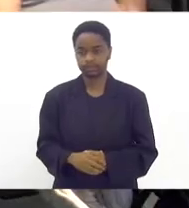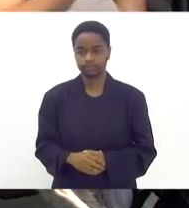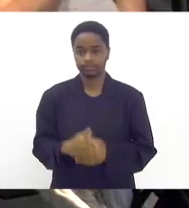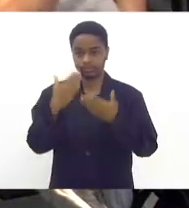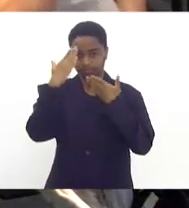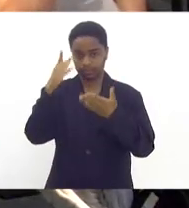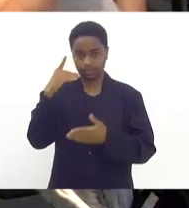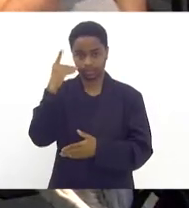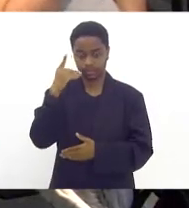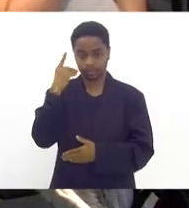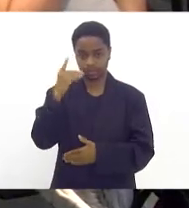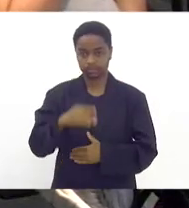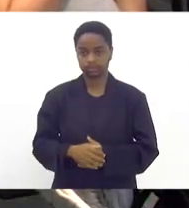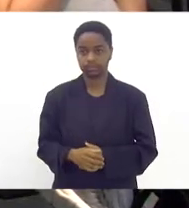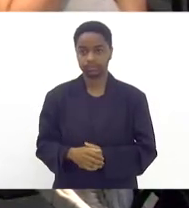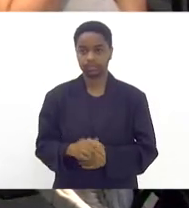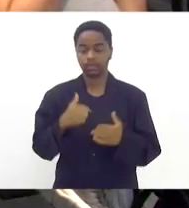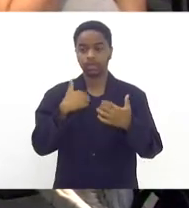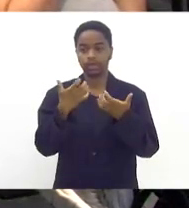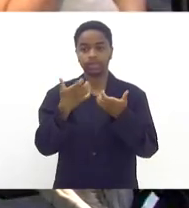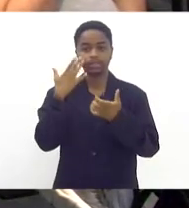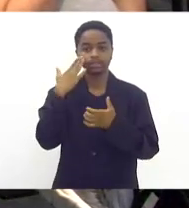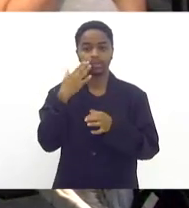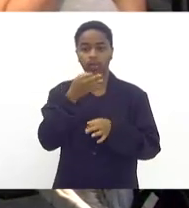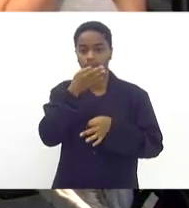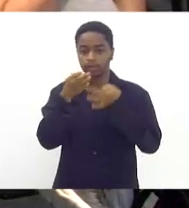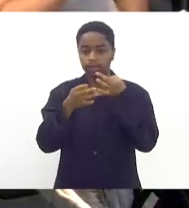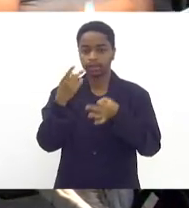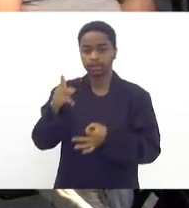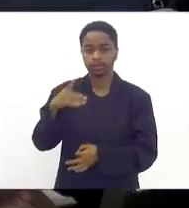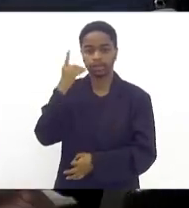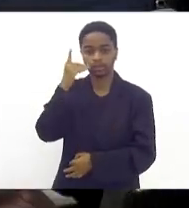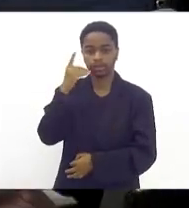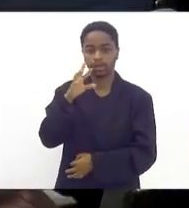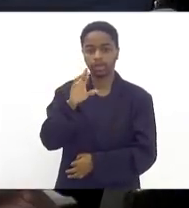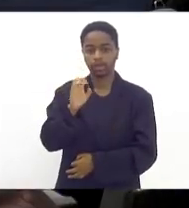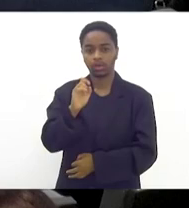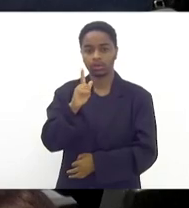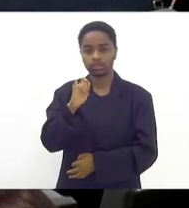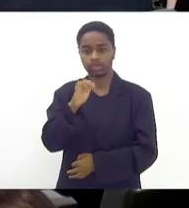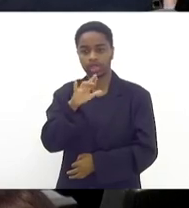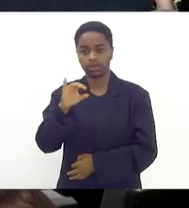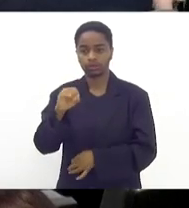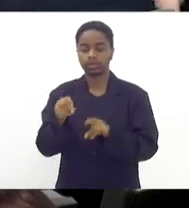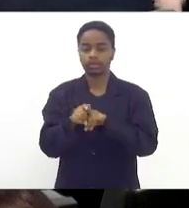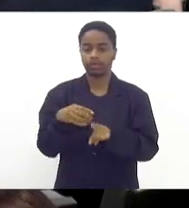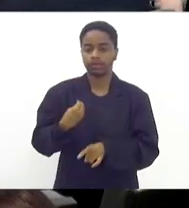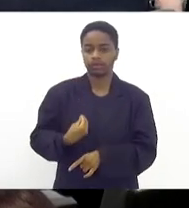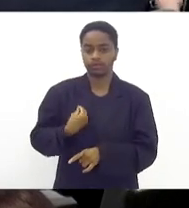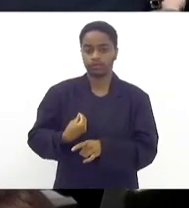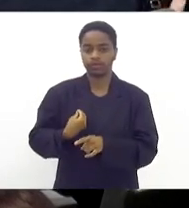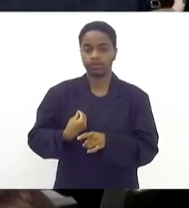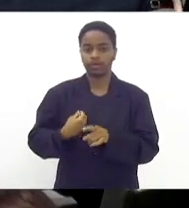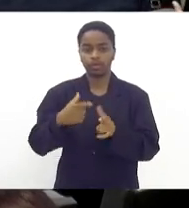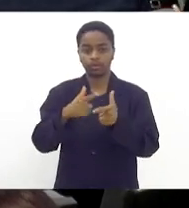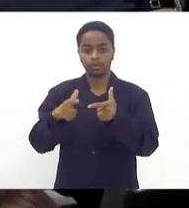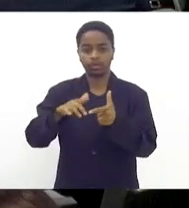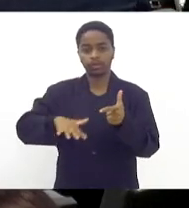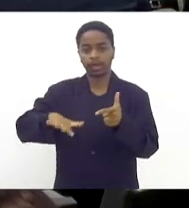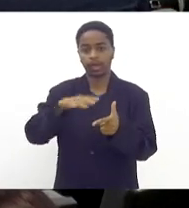Deputado queria ouvir um pouco nosso Vereador Rogério Amorim também tem vivido essa questão no âmbito Municipal por favor